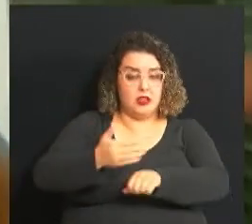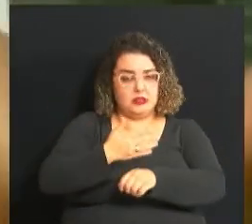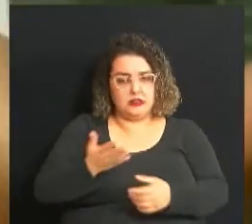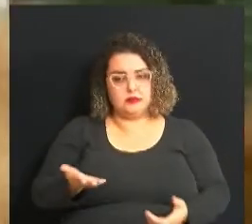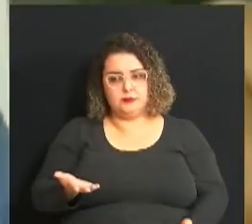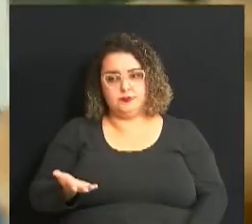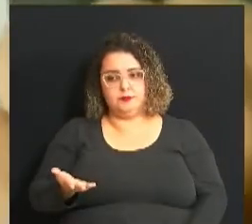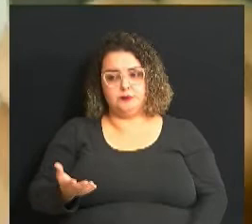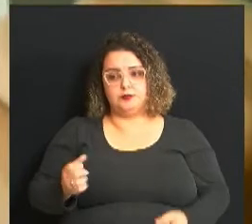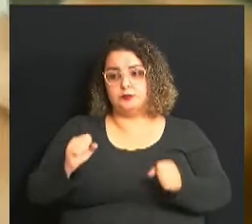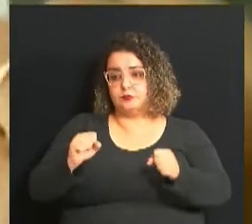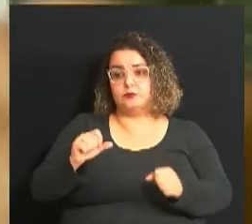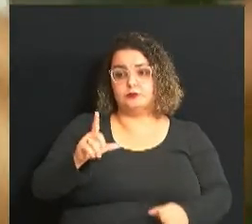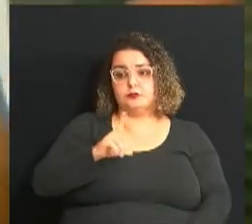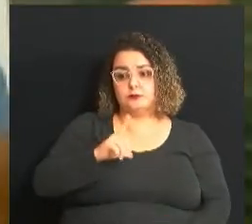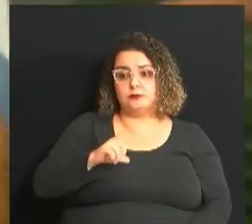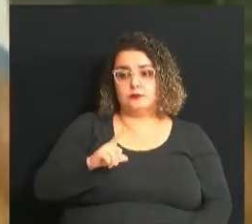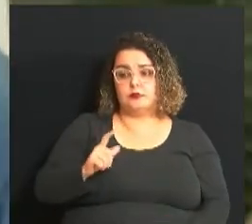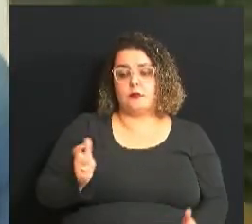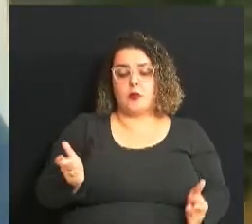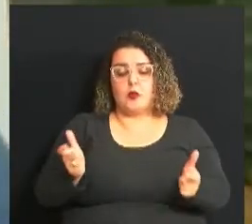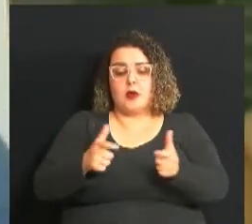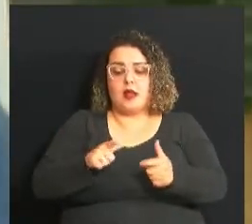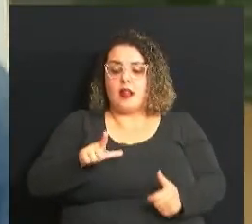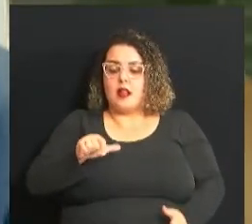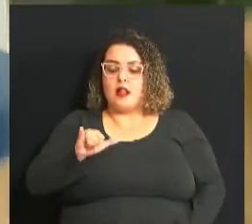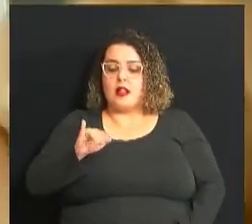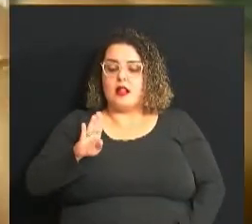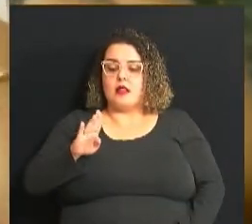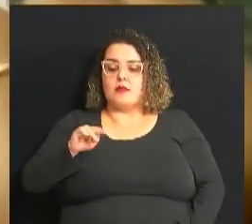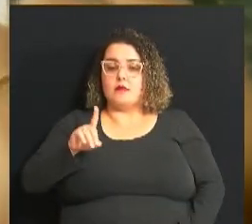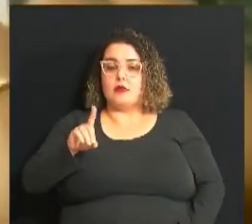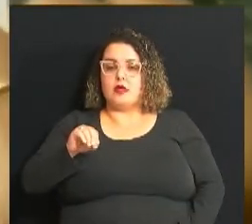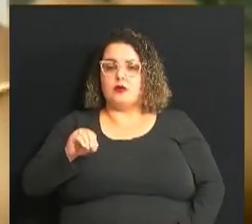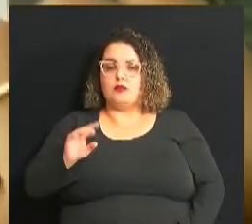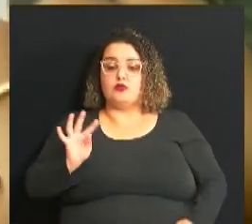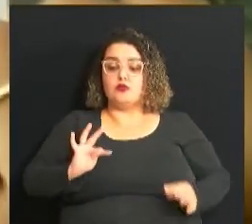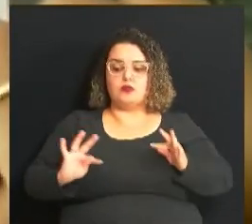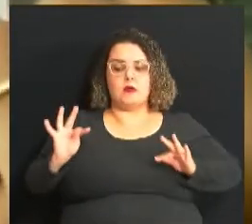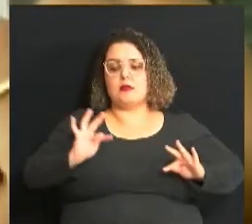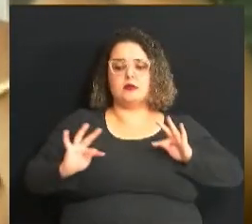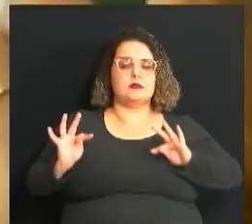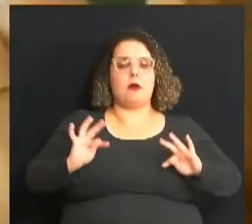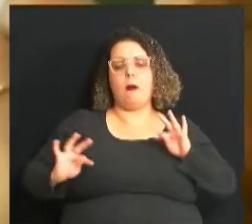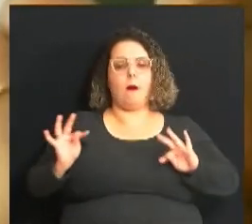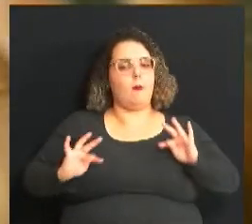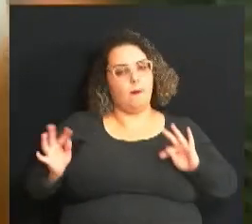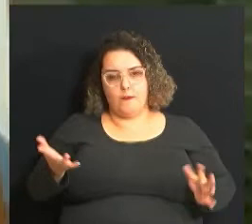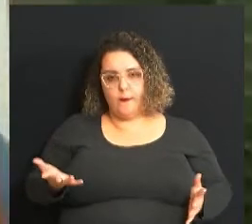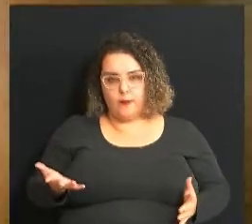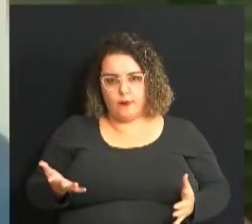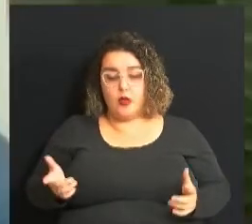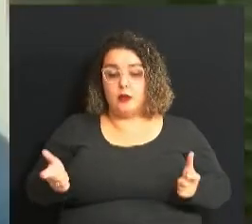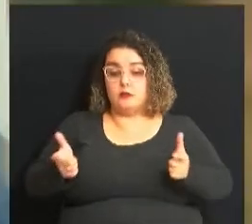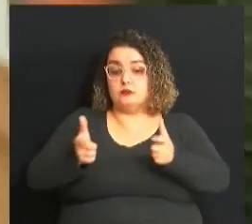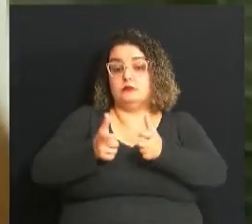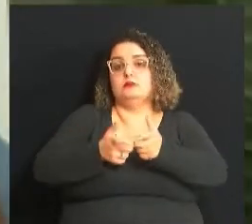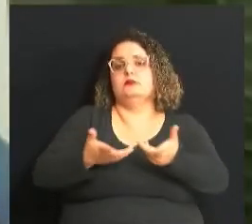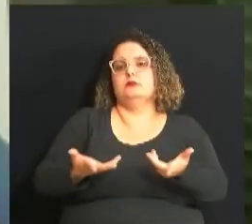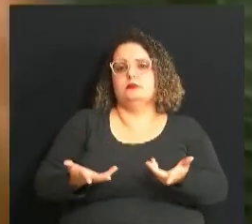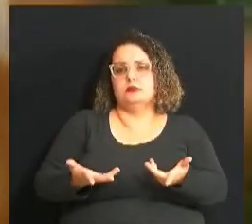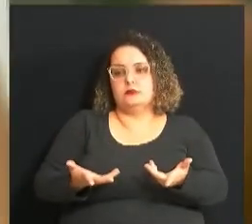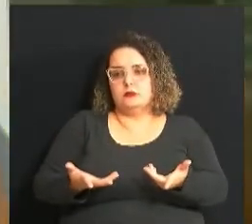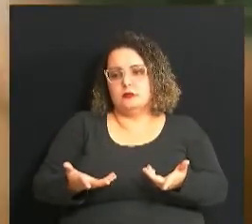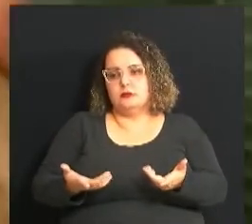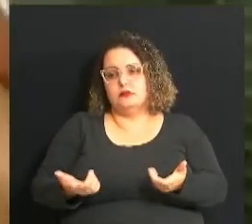uma diminuição da libido, né? Diminuição do interesse sexual. Ele pode ter diminuição da força do